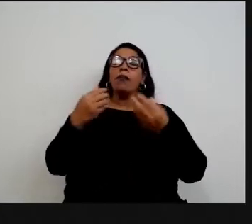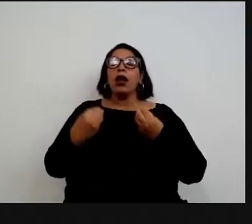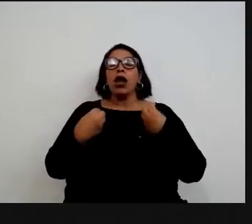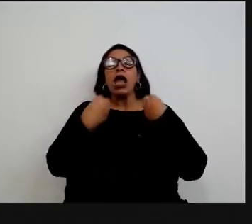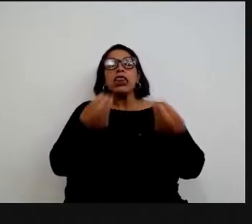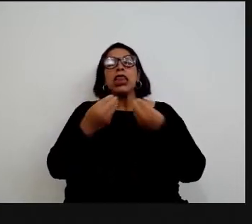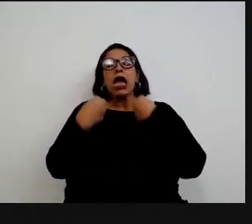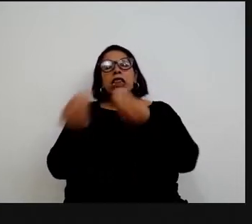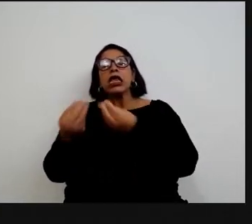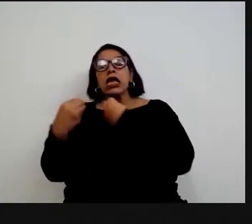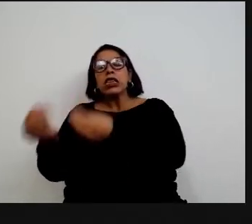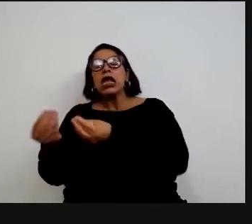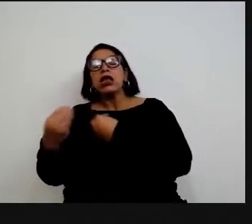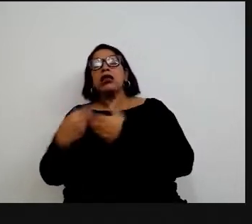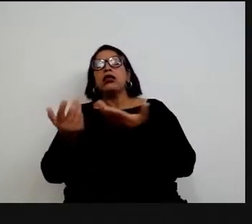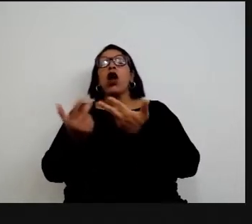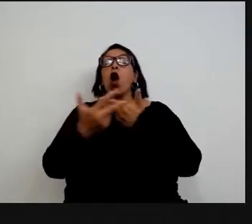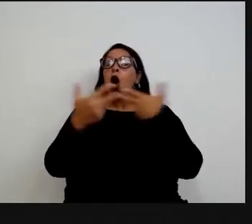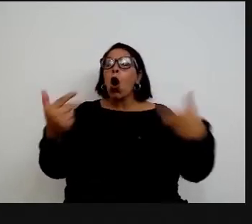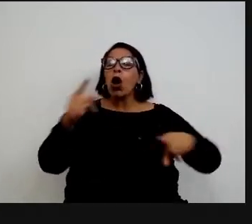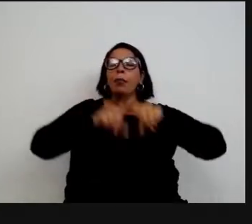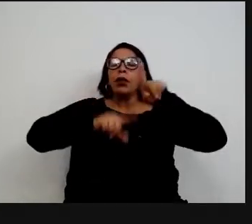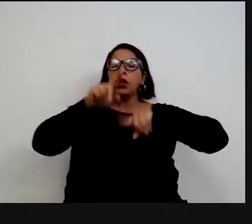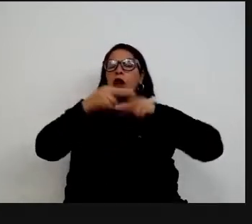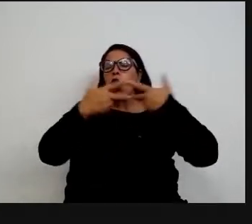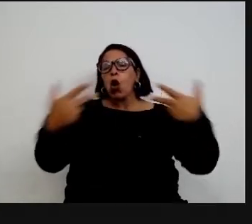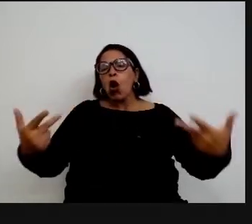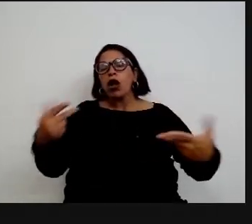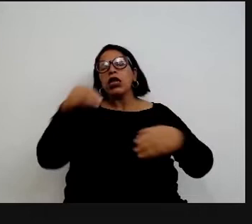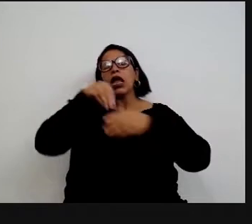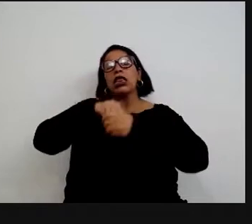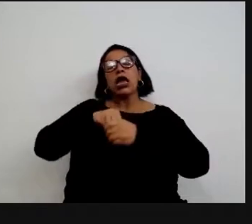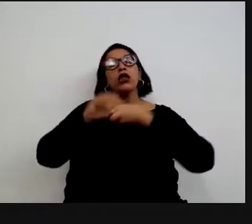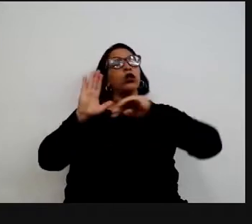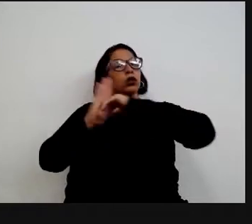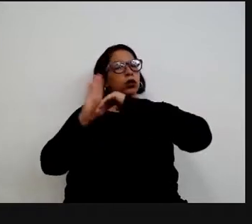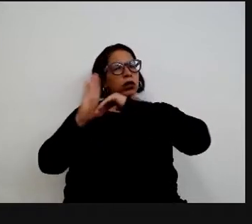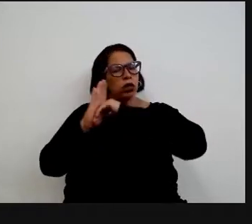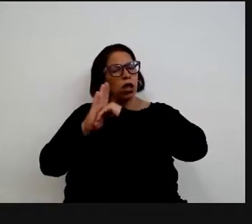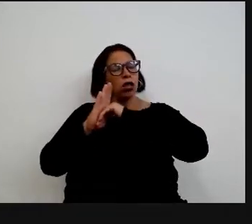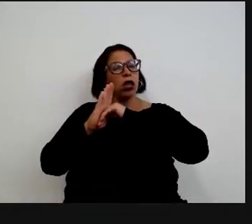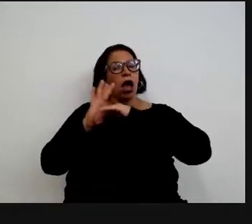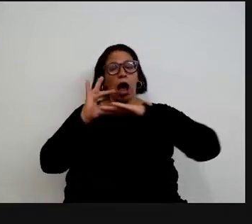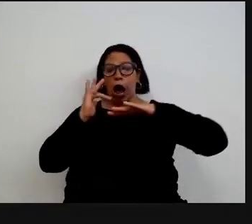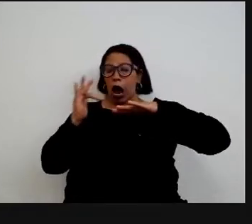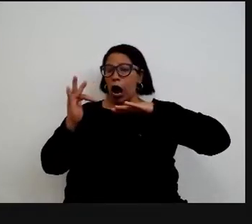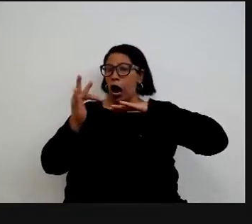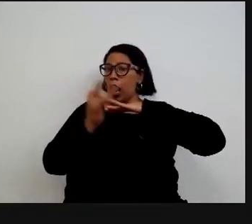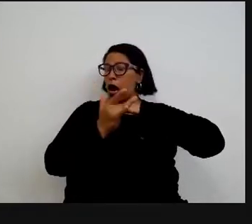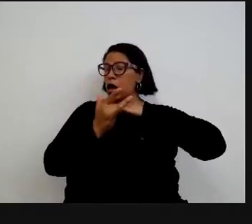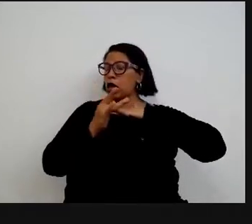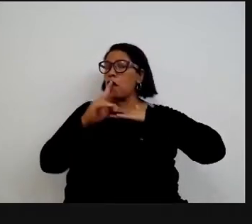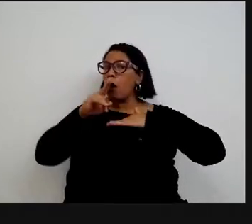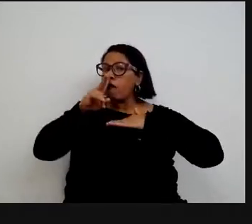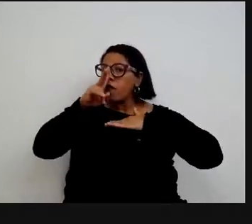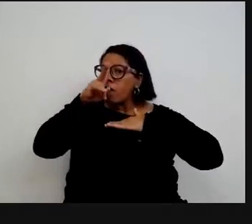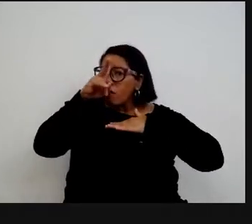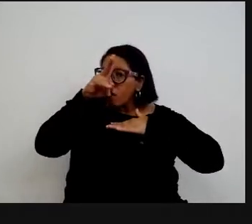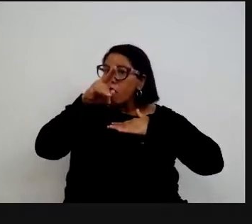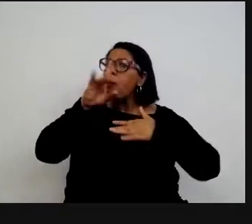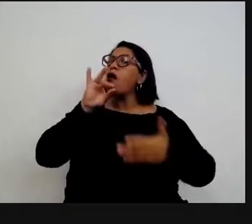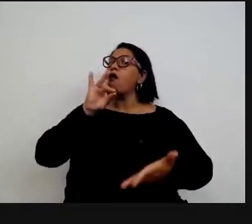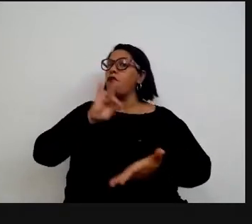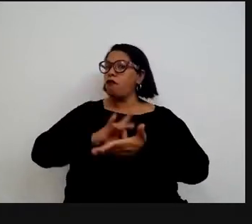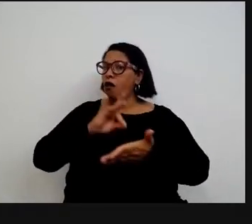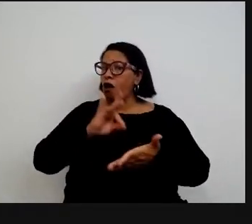oferecendo, né, divulgando exatamente o que a gente está fazendo lá dentro. A força da rede social é muito grande. A gente não